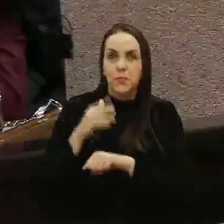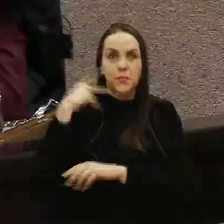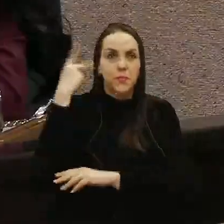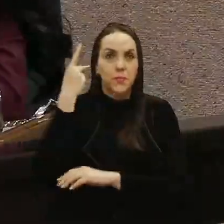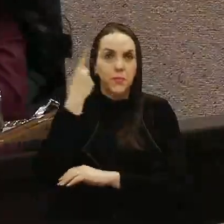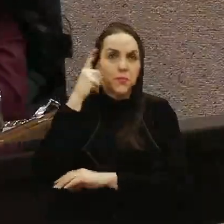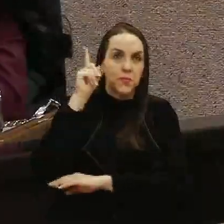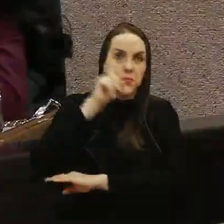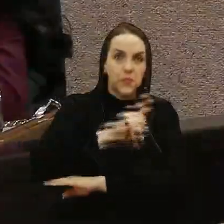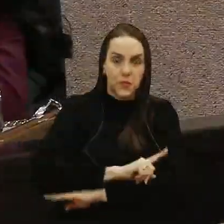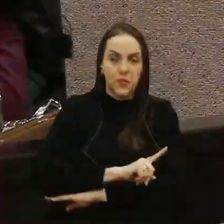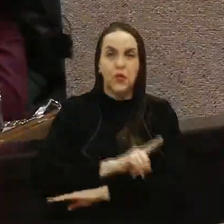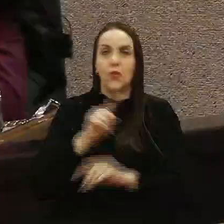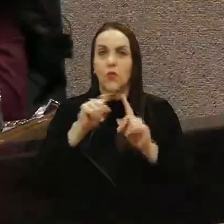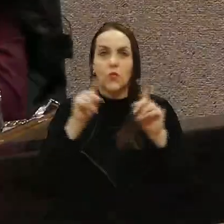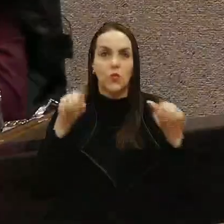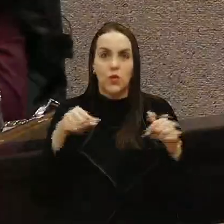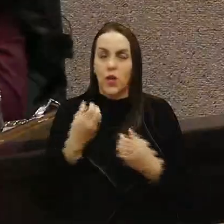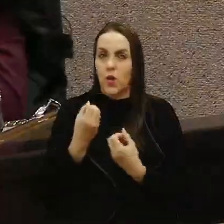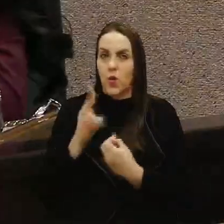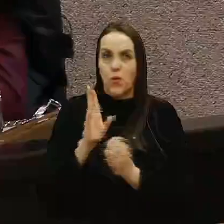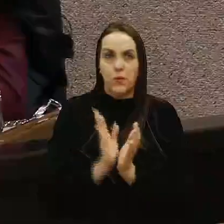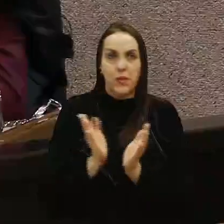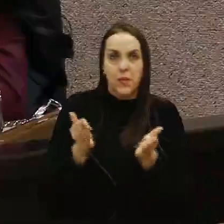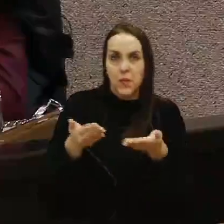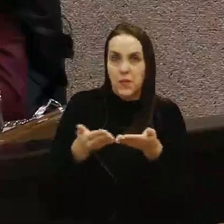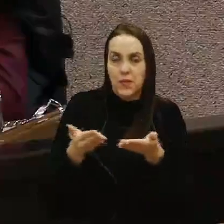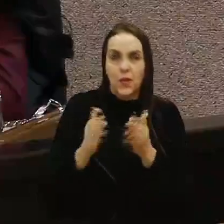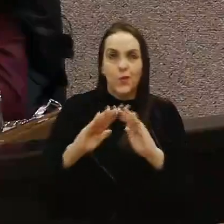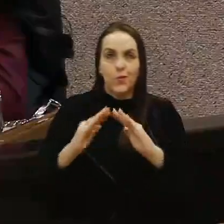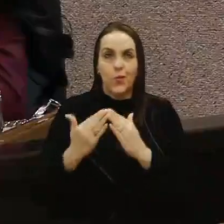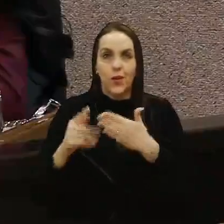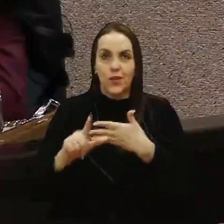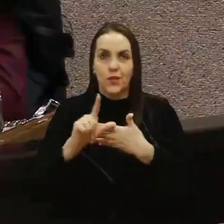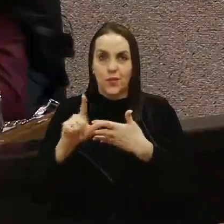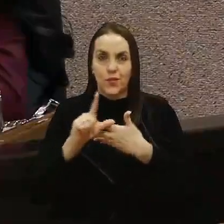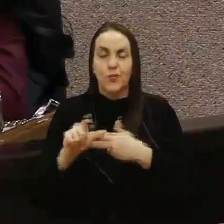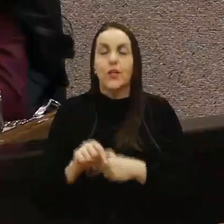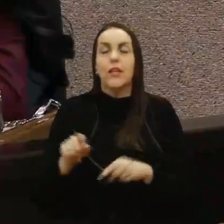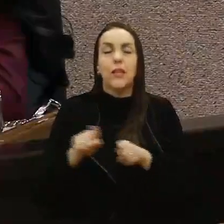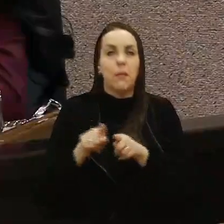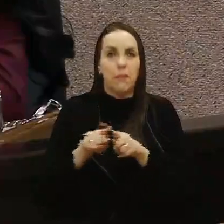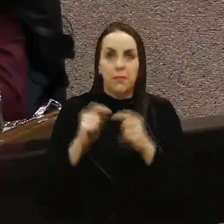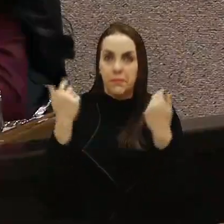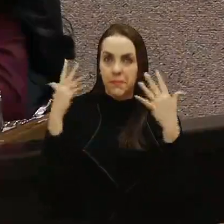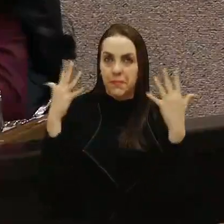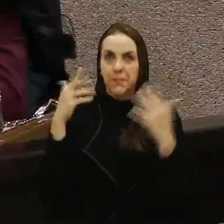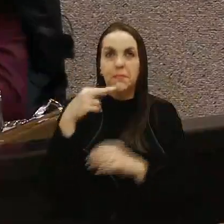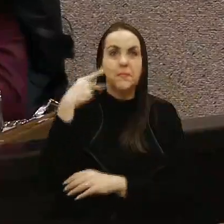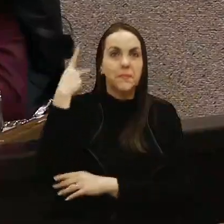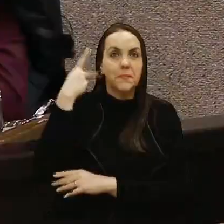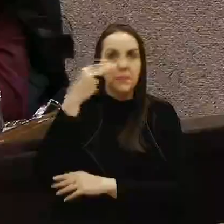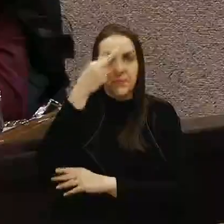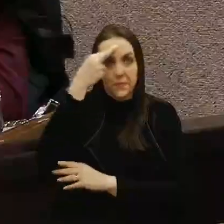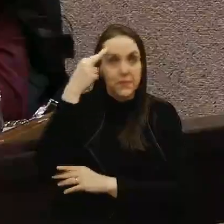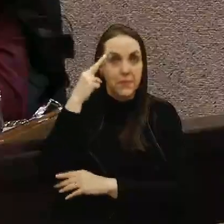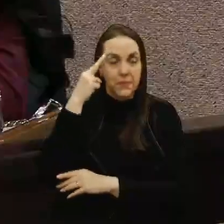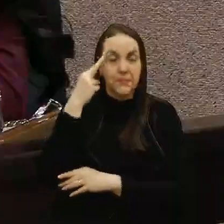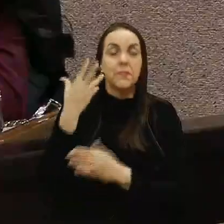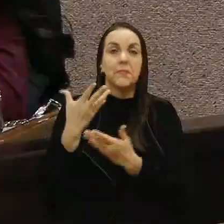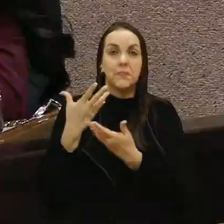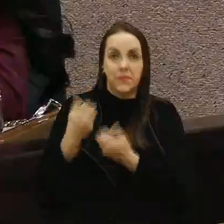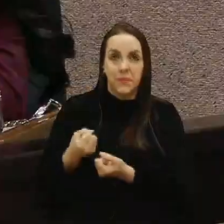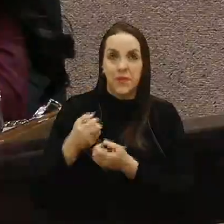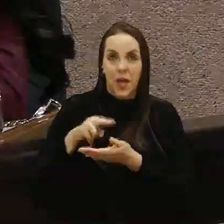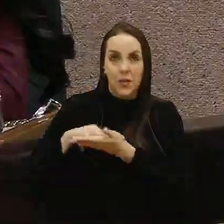dia, seja servidores ou pessoal da comissão e da Escola do Legislativo. Também parabenizar o vereador Rafael Bueno, que assumiu ontem como secretário,